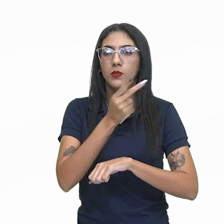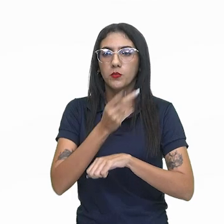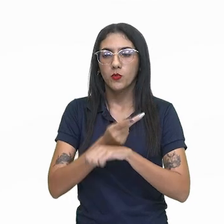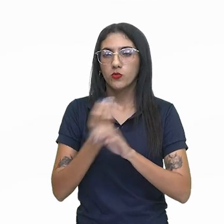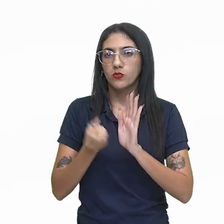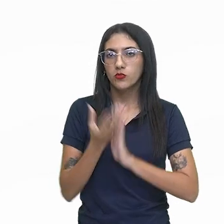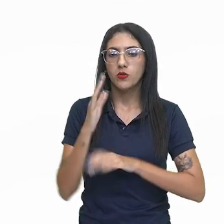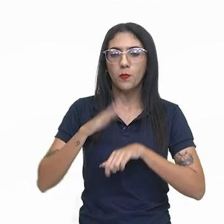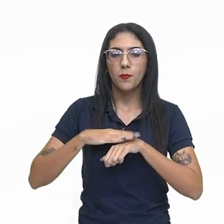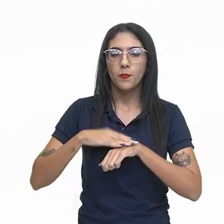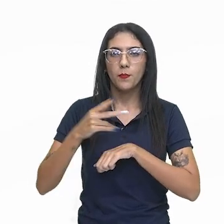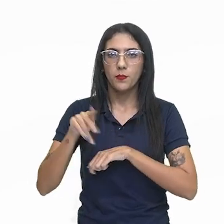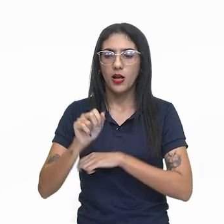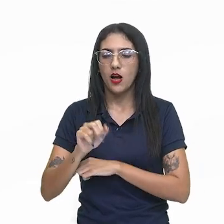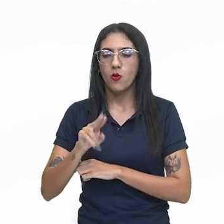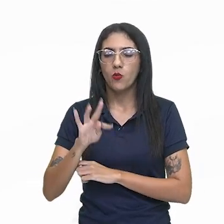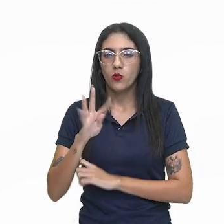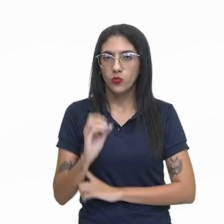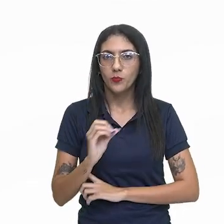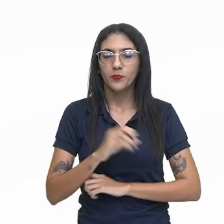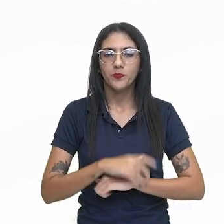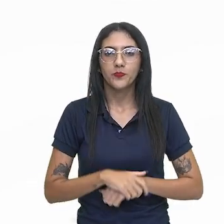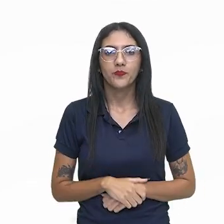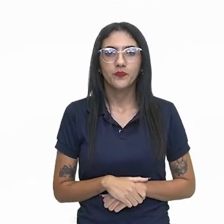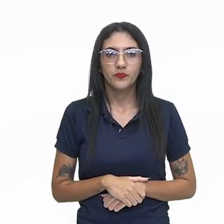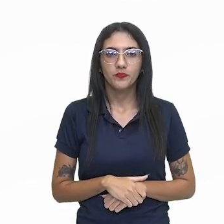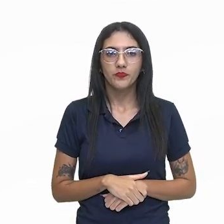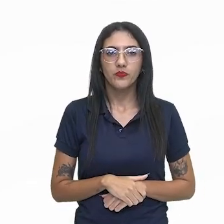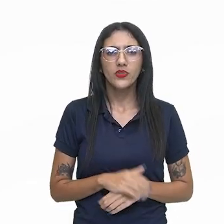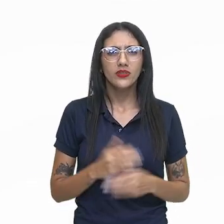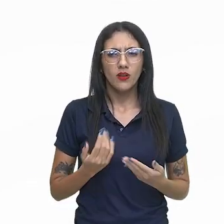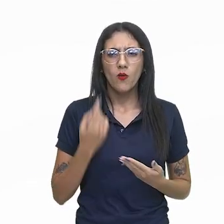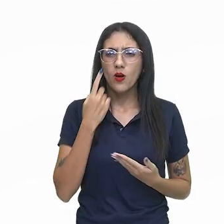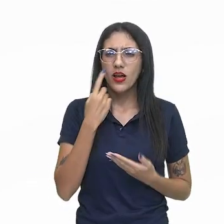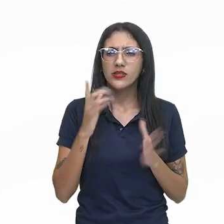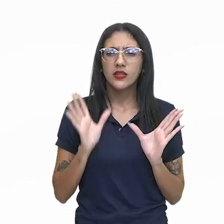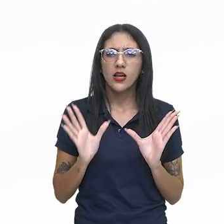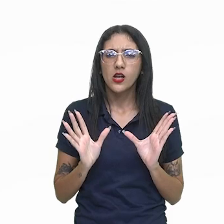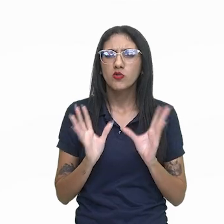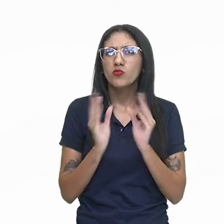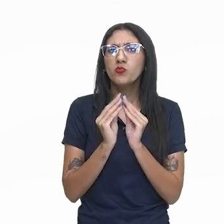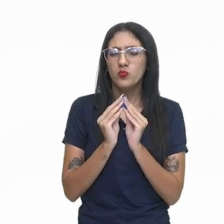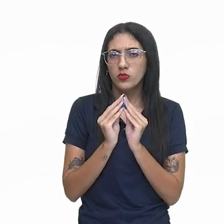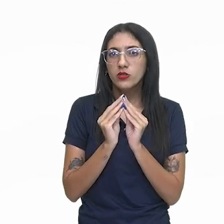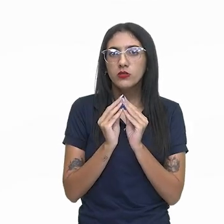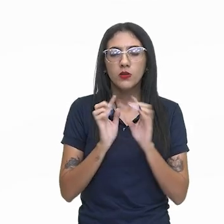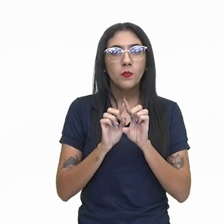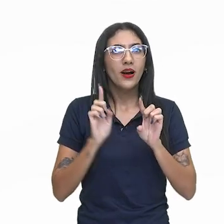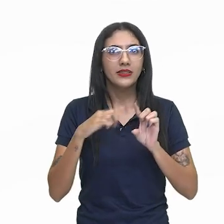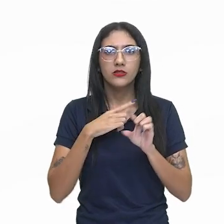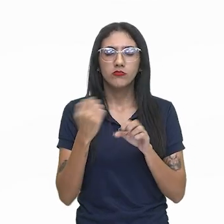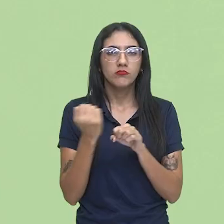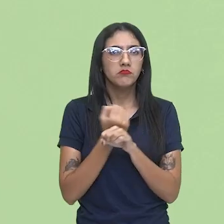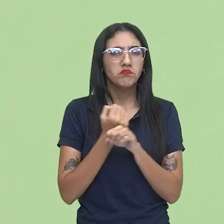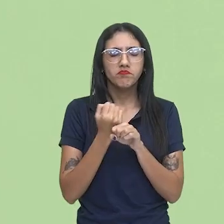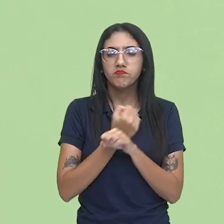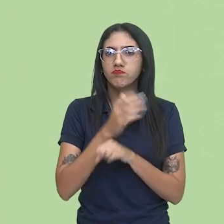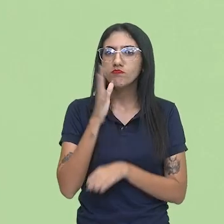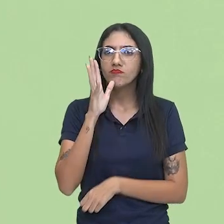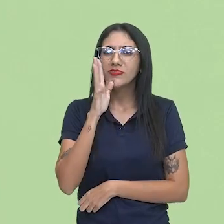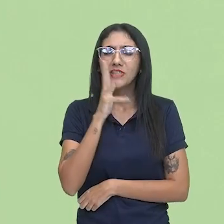surgiram os autotróficos. Gente, a gente resume aqui, mas isso aconteceu em escala de eras, né,